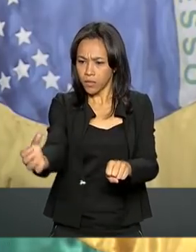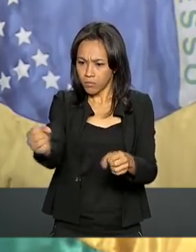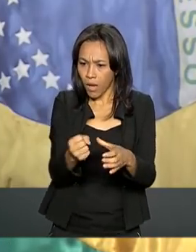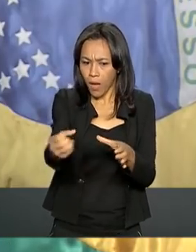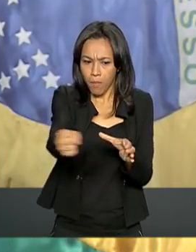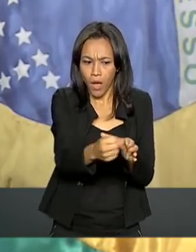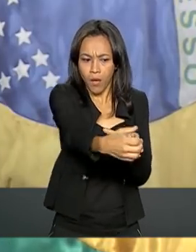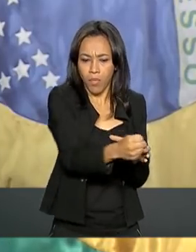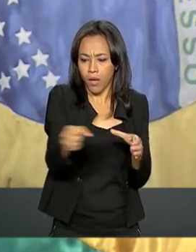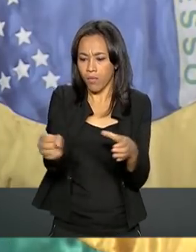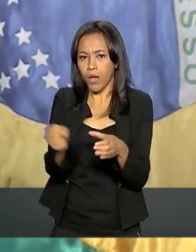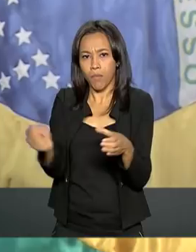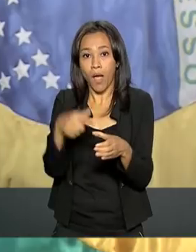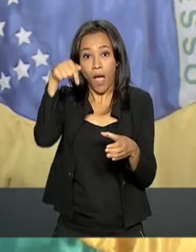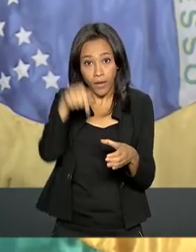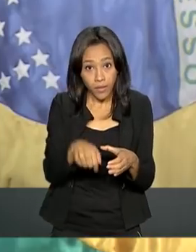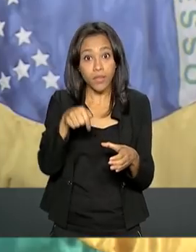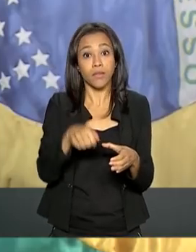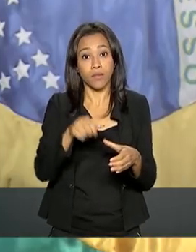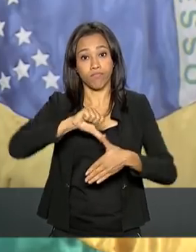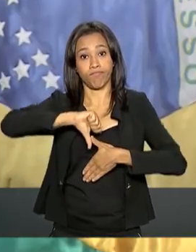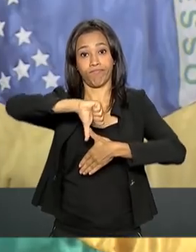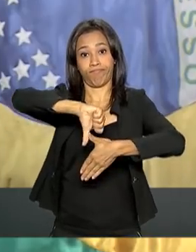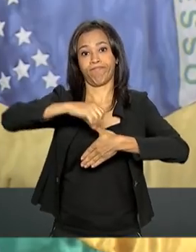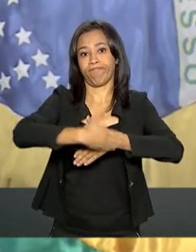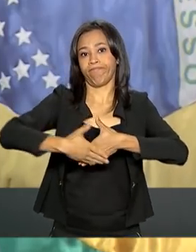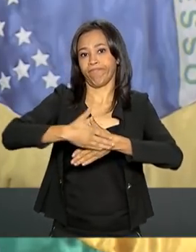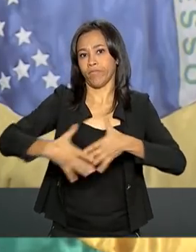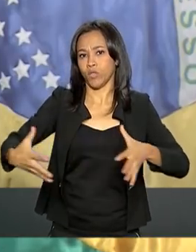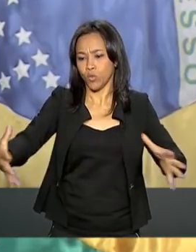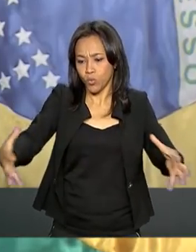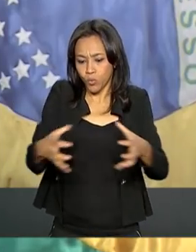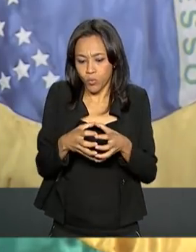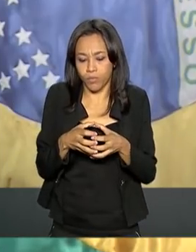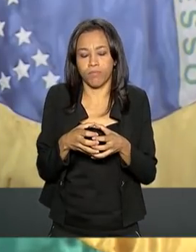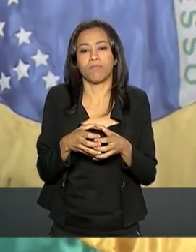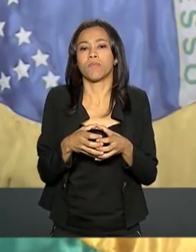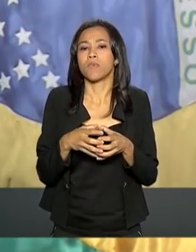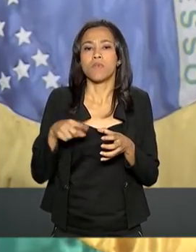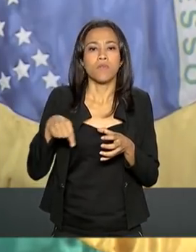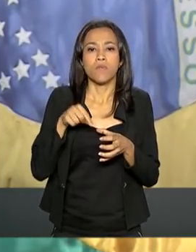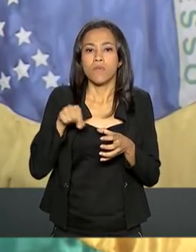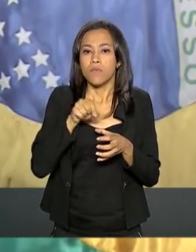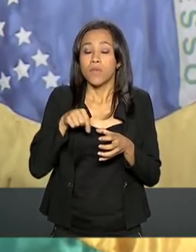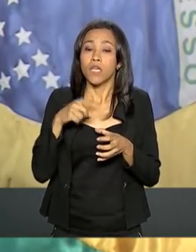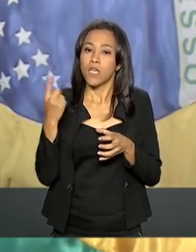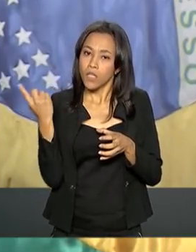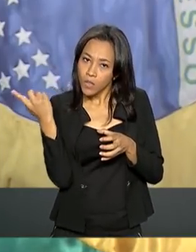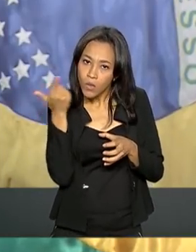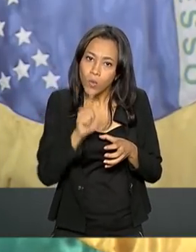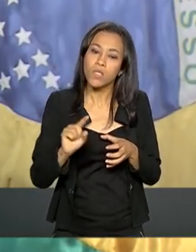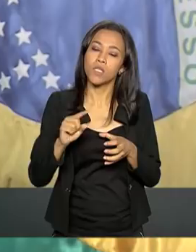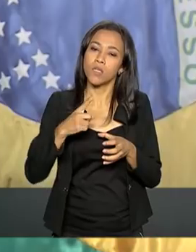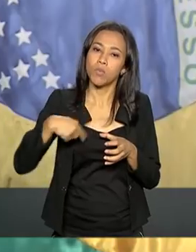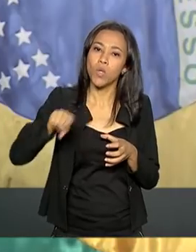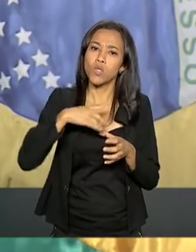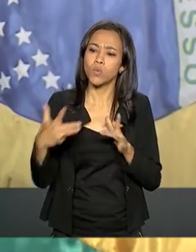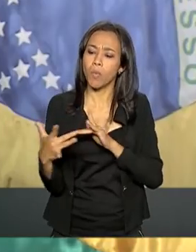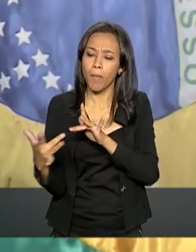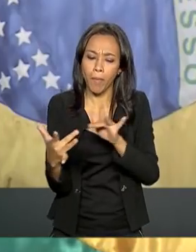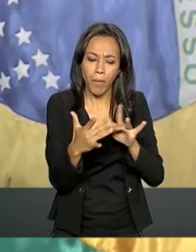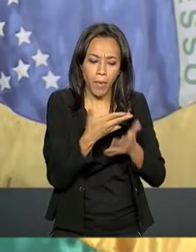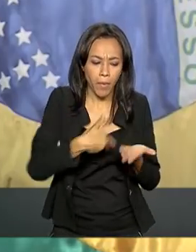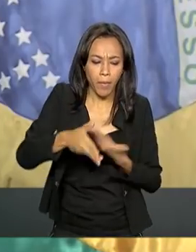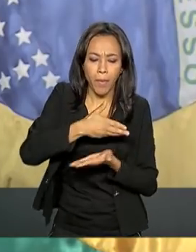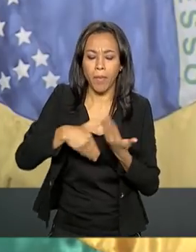aqui na América do Sul, de modo que nós possamos, de forma bastante ágil, nos interarmos